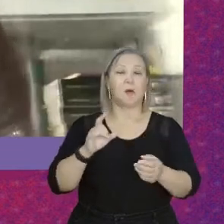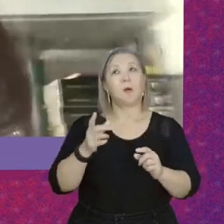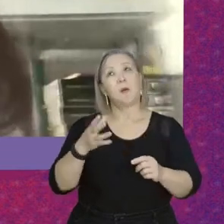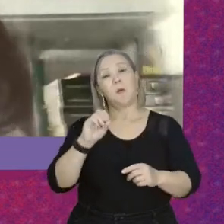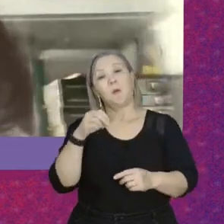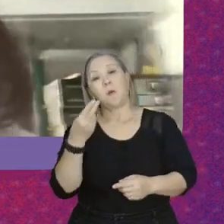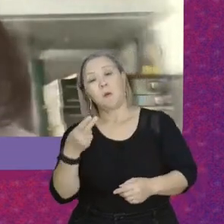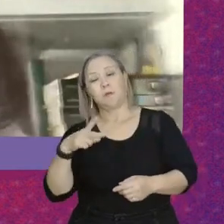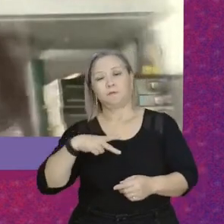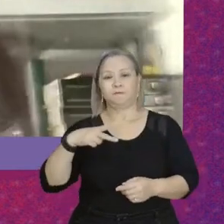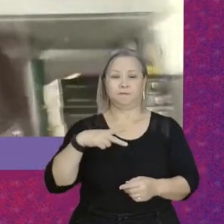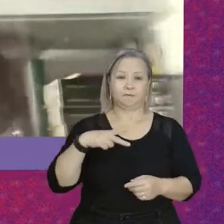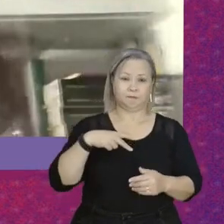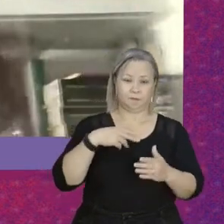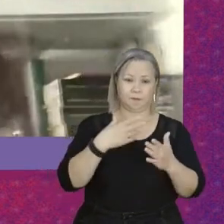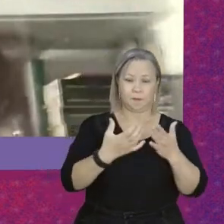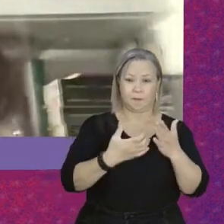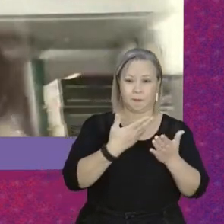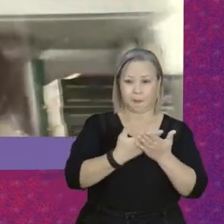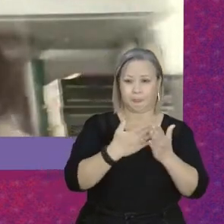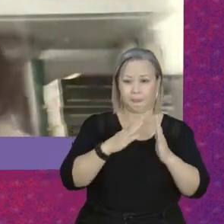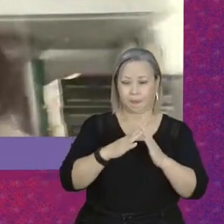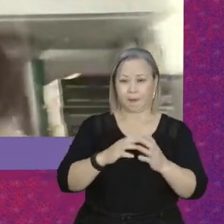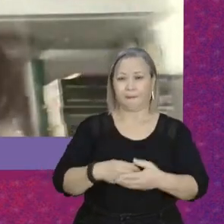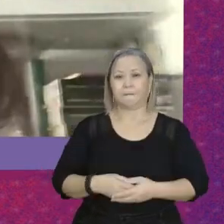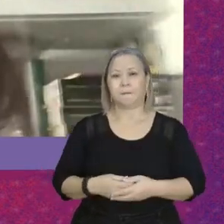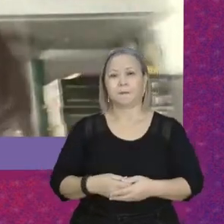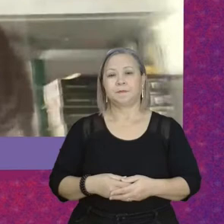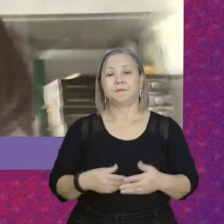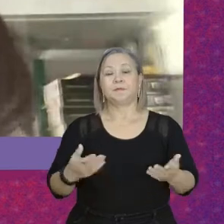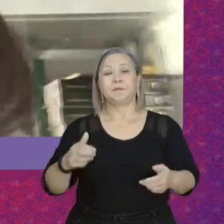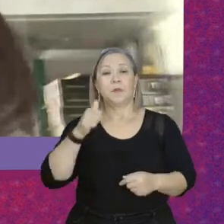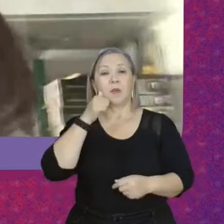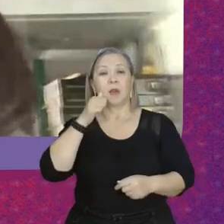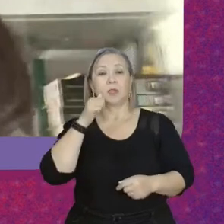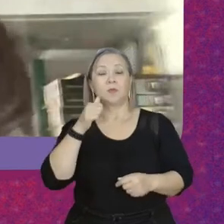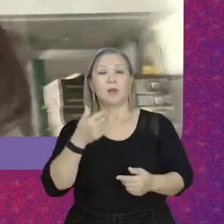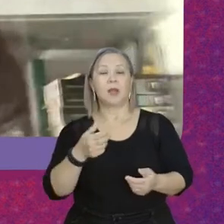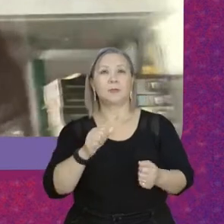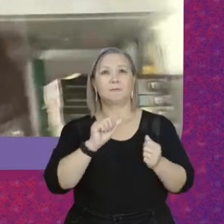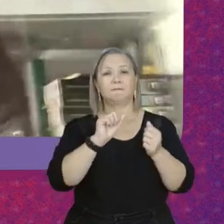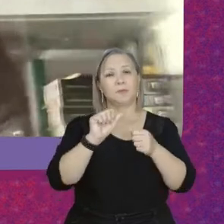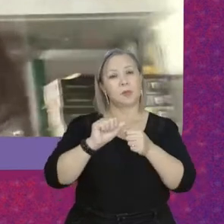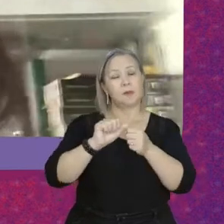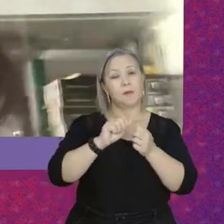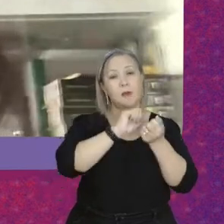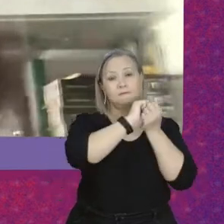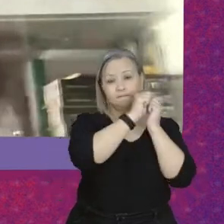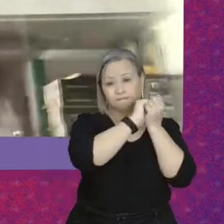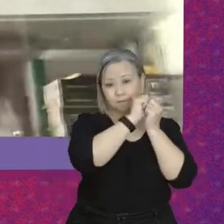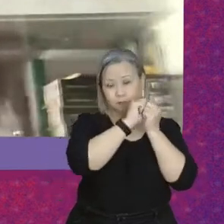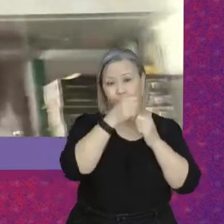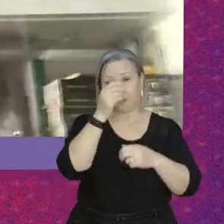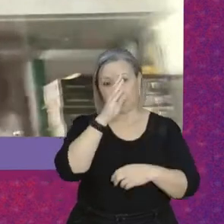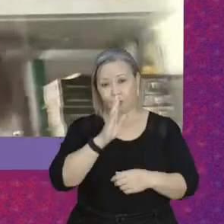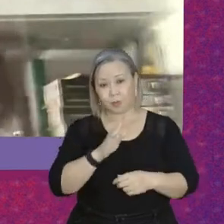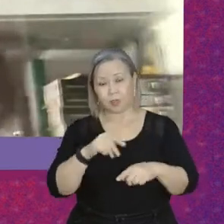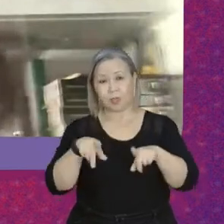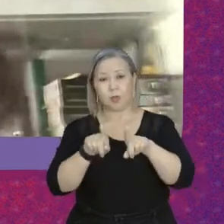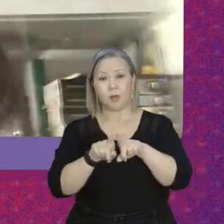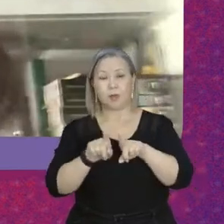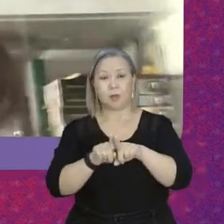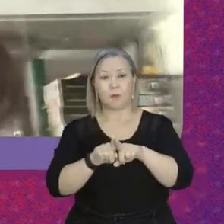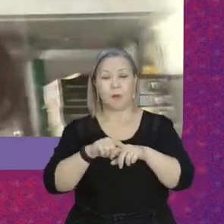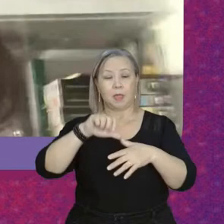privadas. A maior parte das mulheres que exercem o trabalho doméstico no Brasil, e também na América